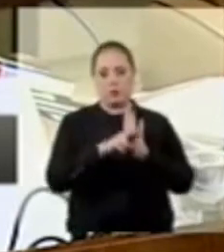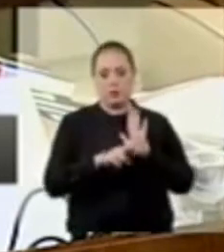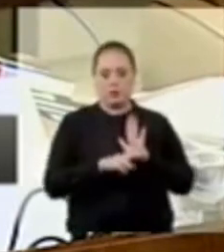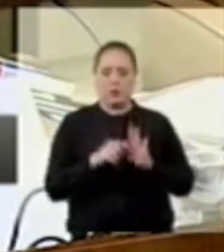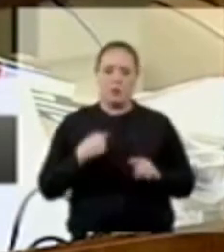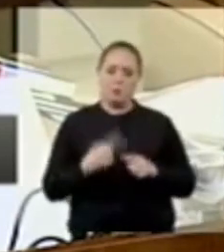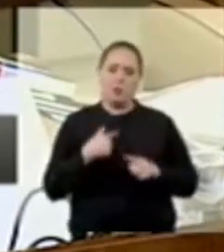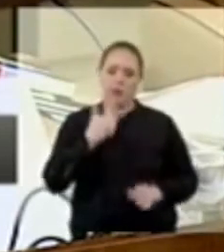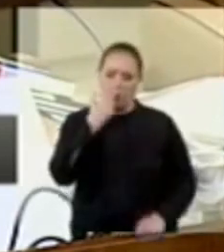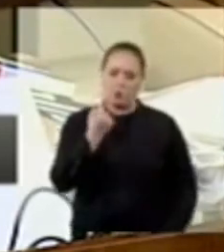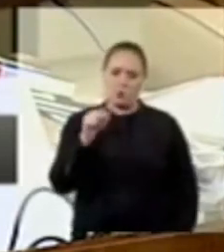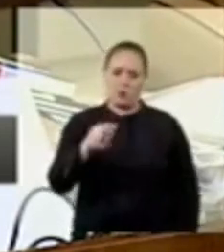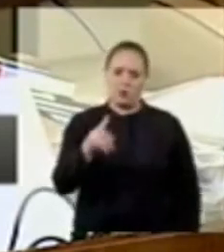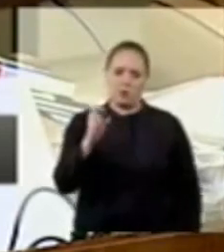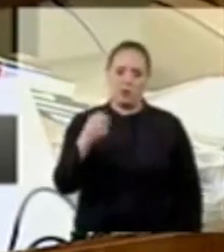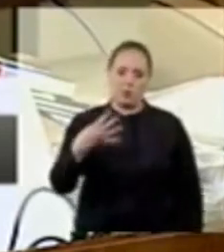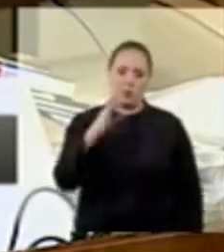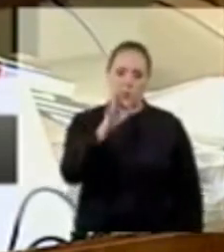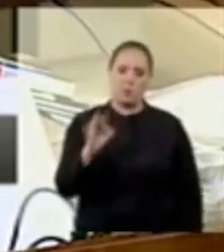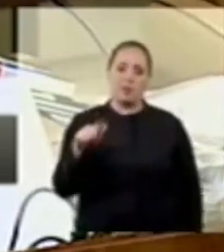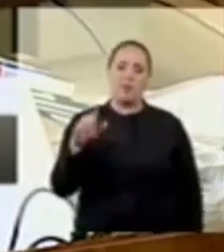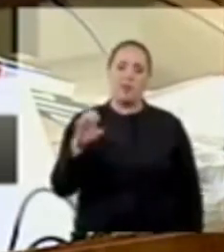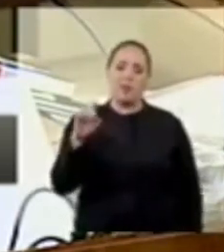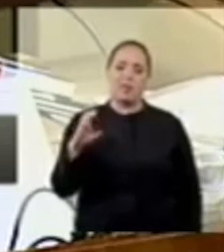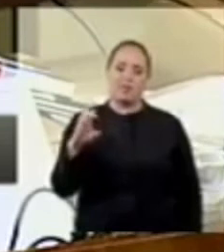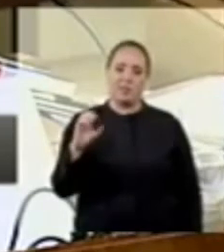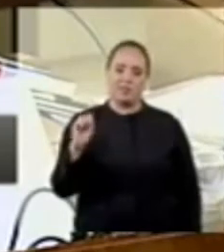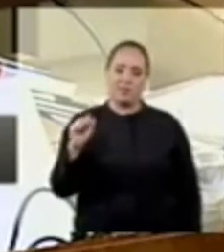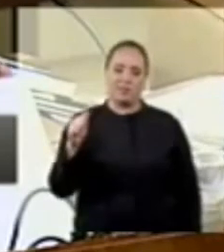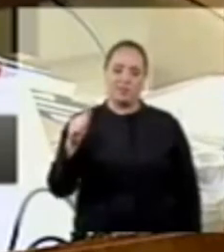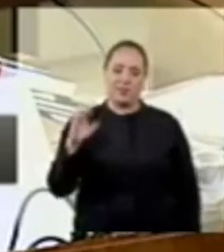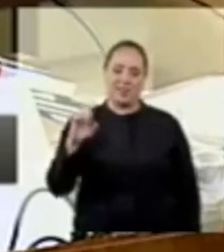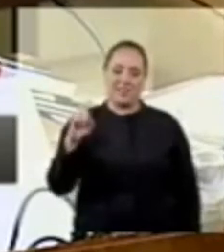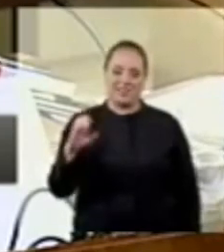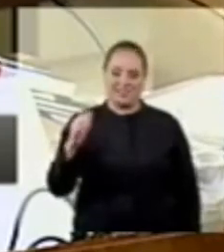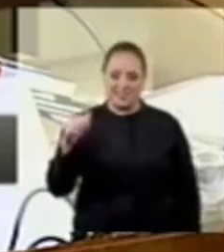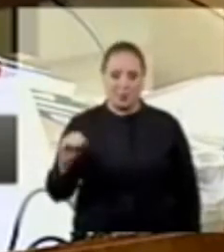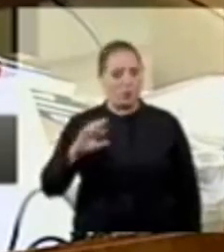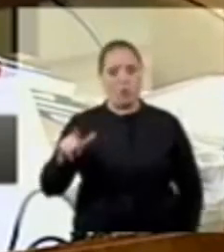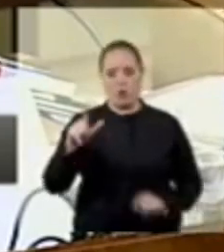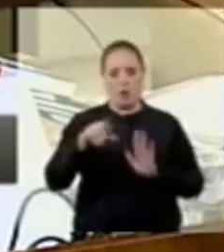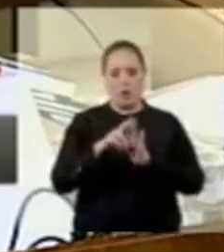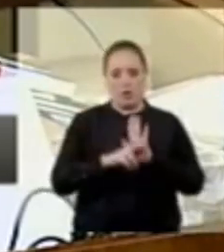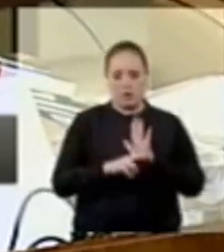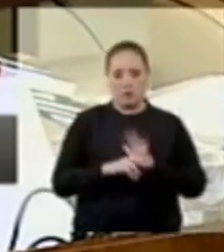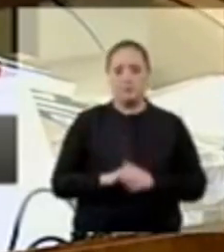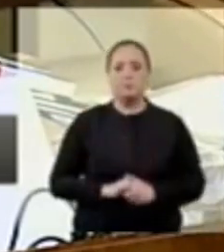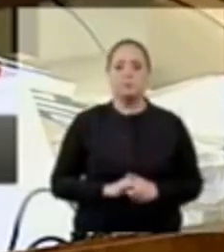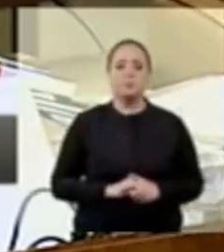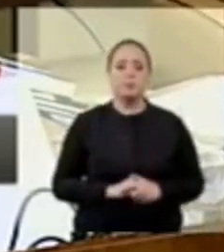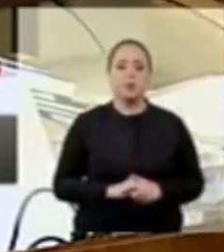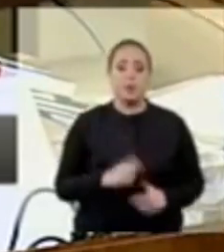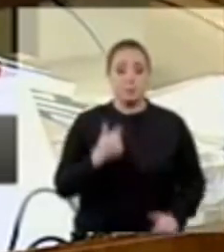1,64 por cento é exceção e não regra e aqui a ressalva muito importante eu bem sei